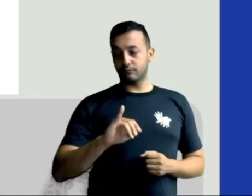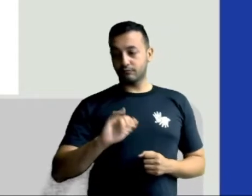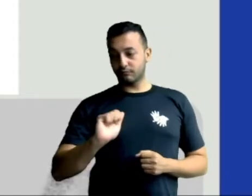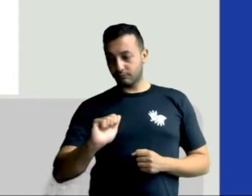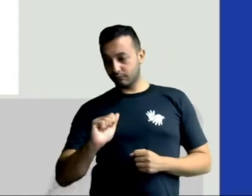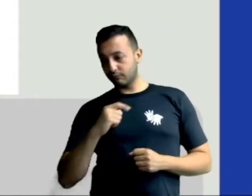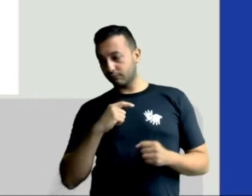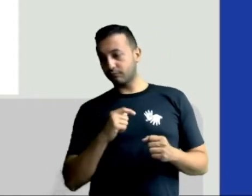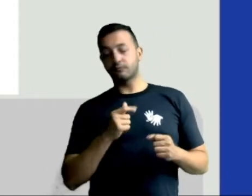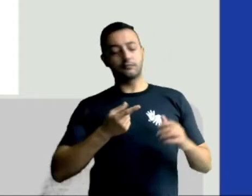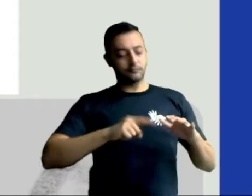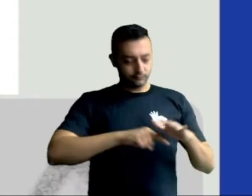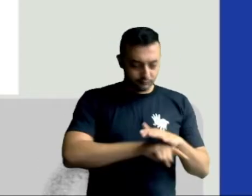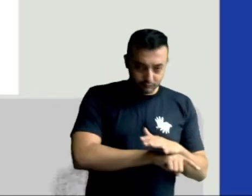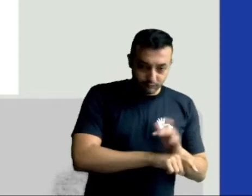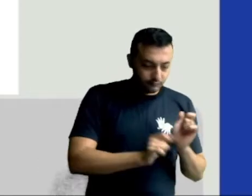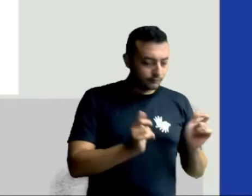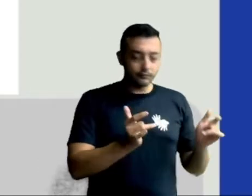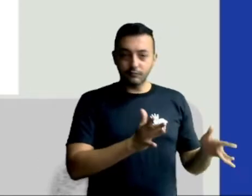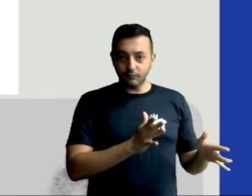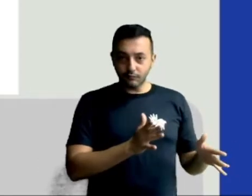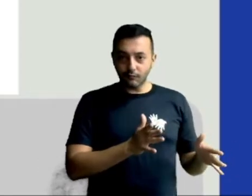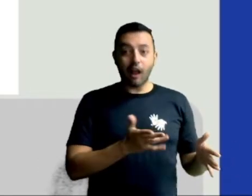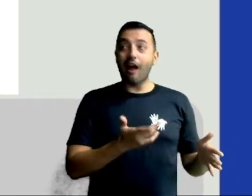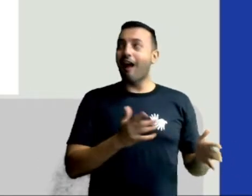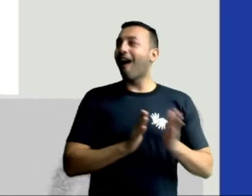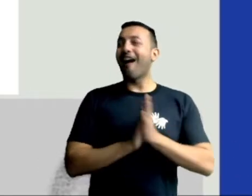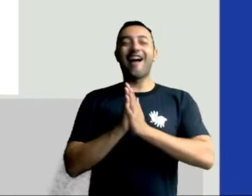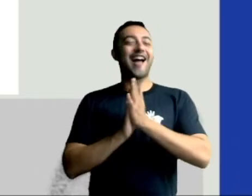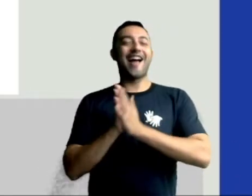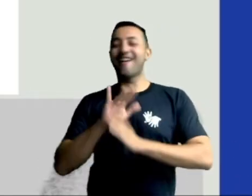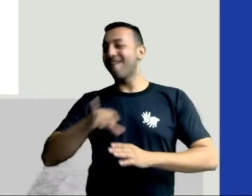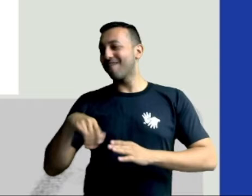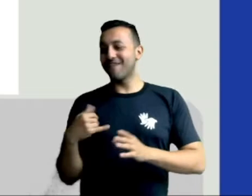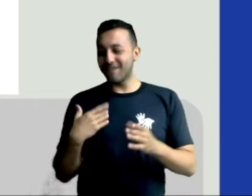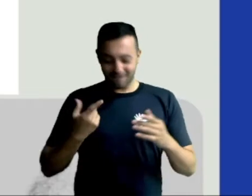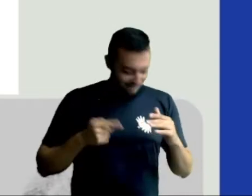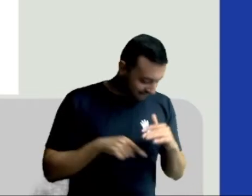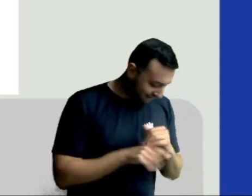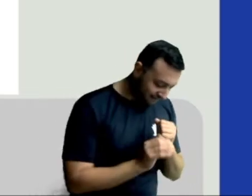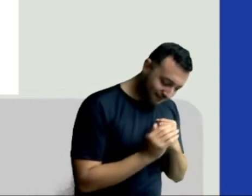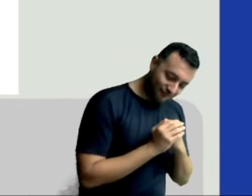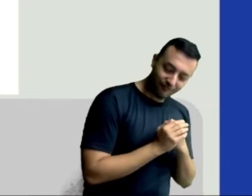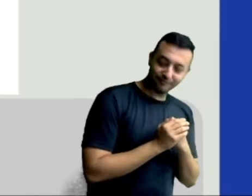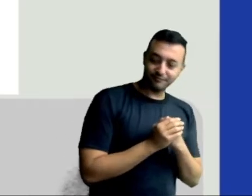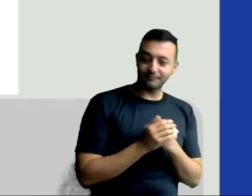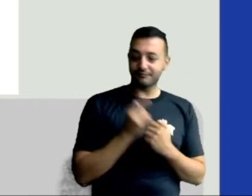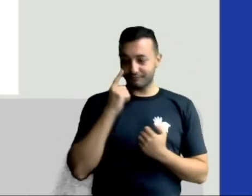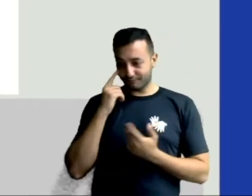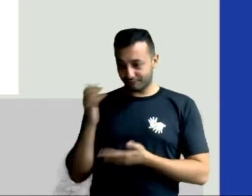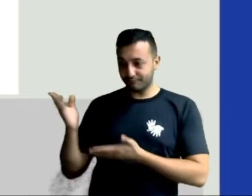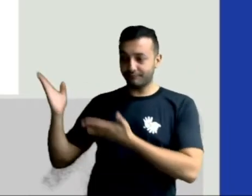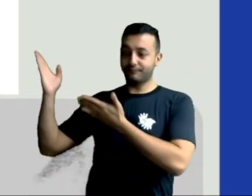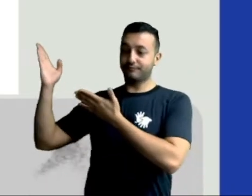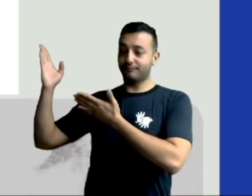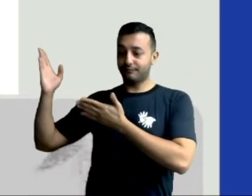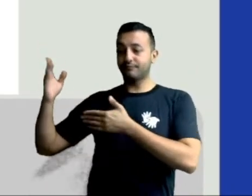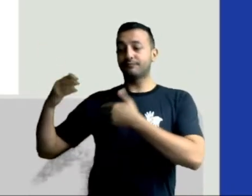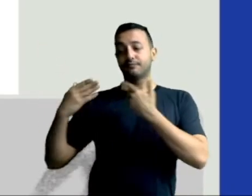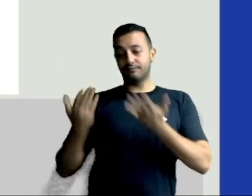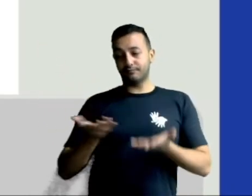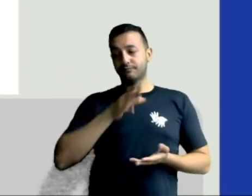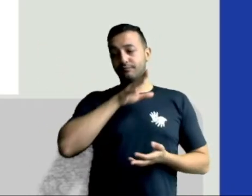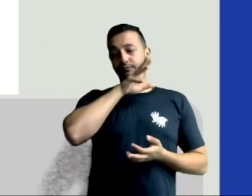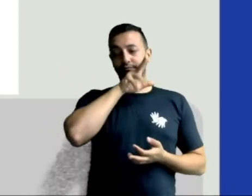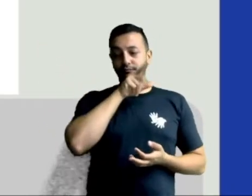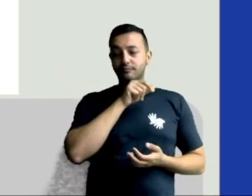tocas abandonadas de tatu para se abrigar, a cutia, tá vendo? Esse animalzinho aí. Então, um animal